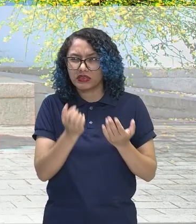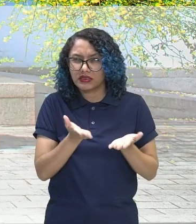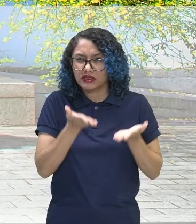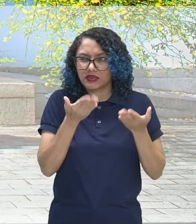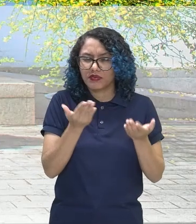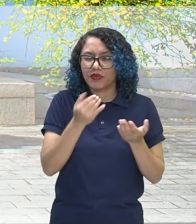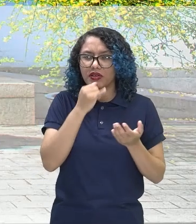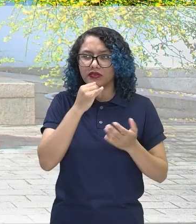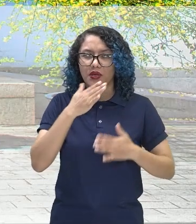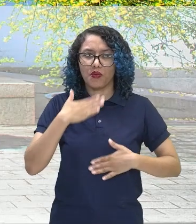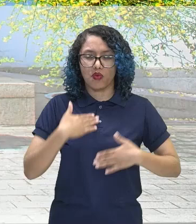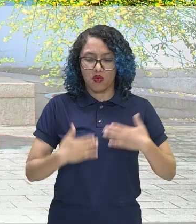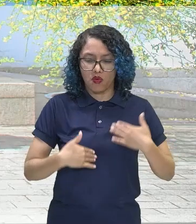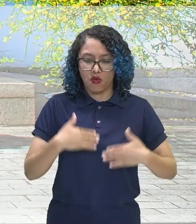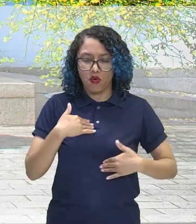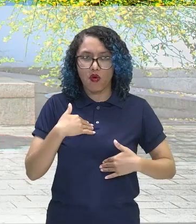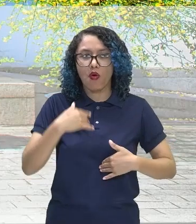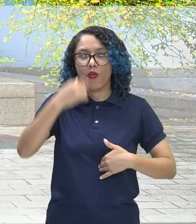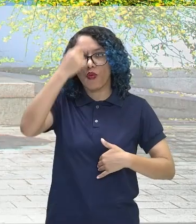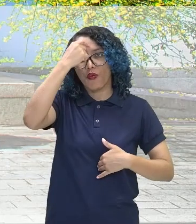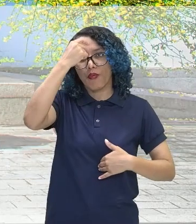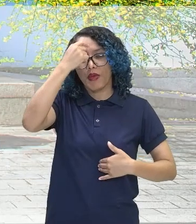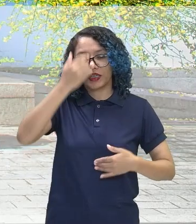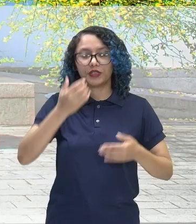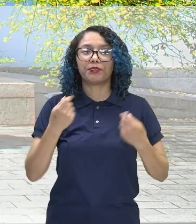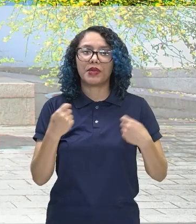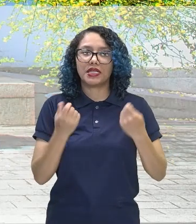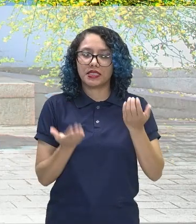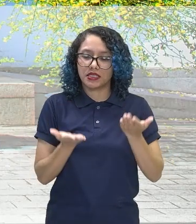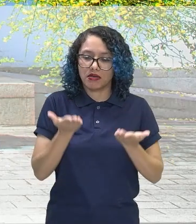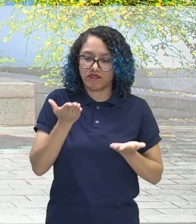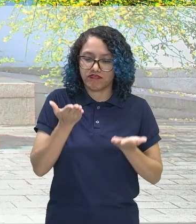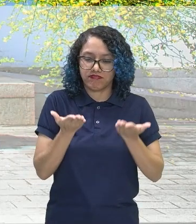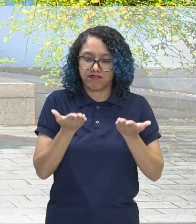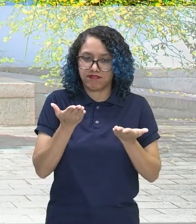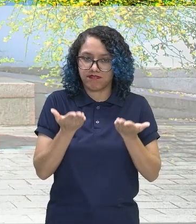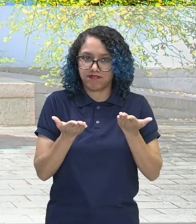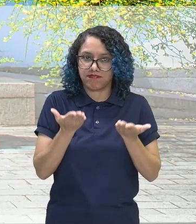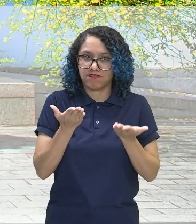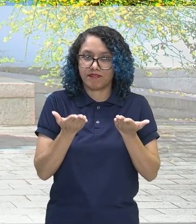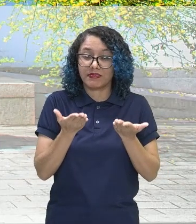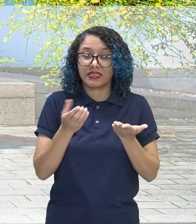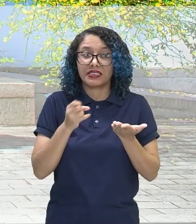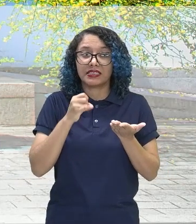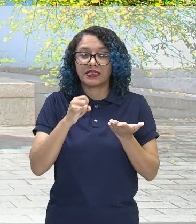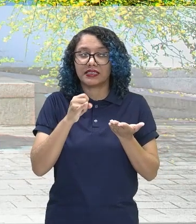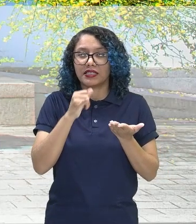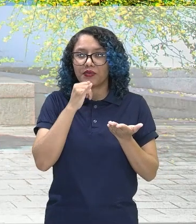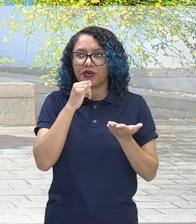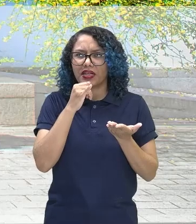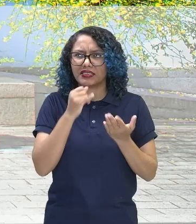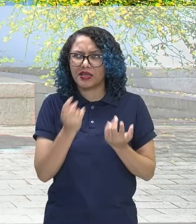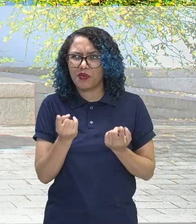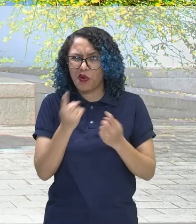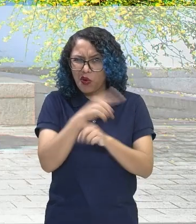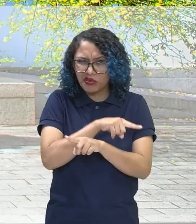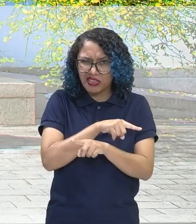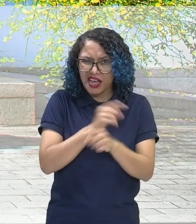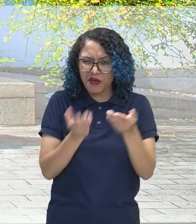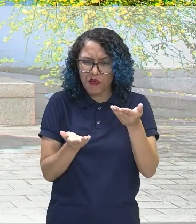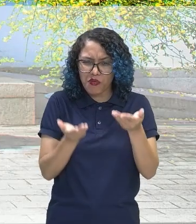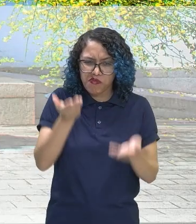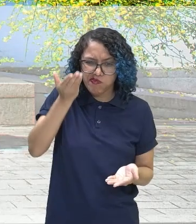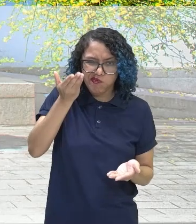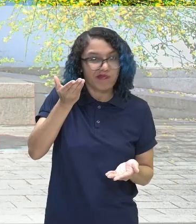seu corpo e a sua mente, certo? Se os dois estão andando para caminhos contrários, a gente já sabe que não vai